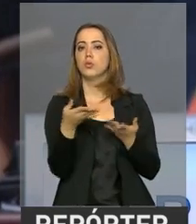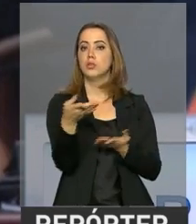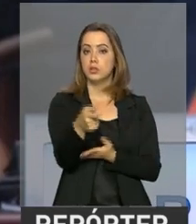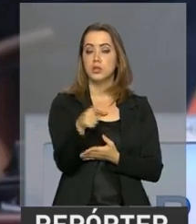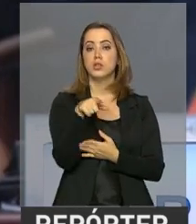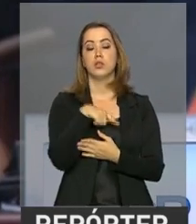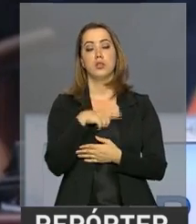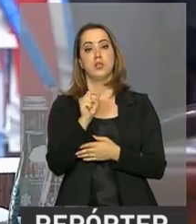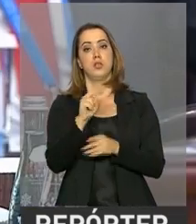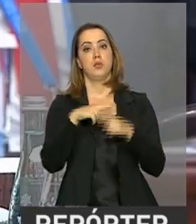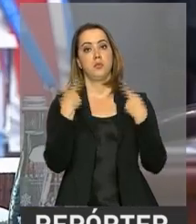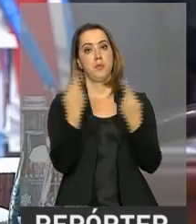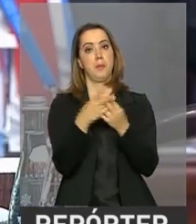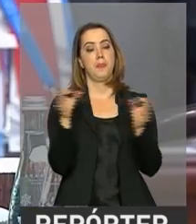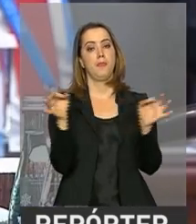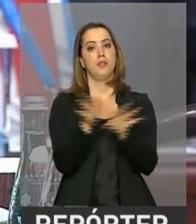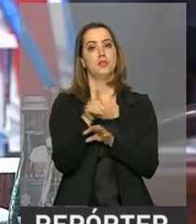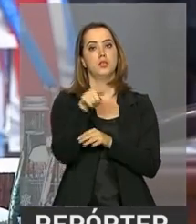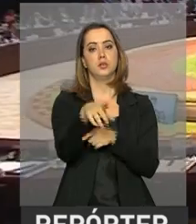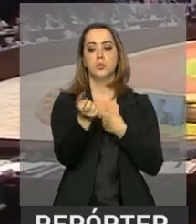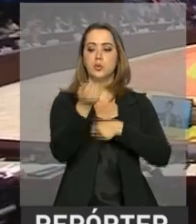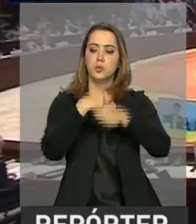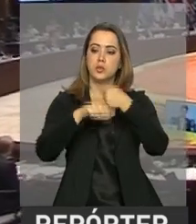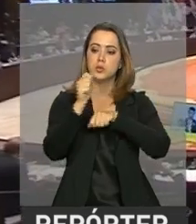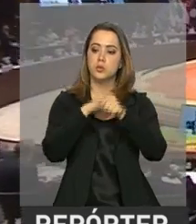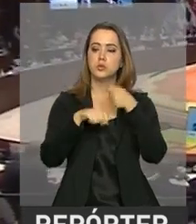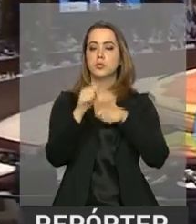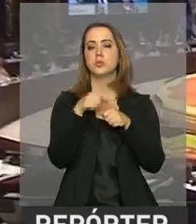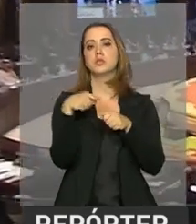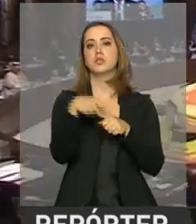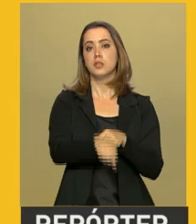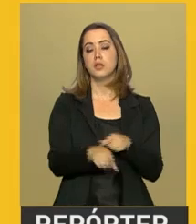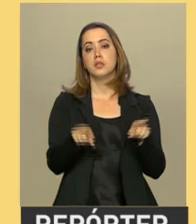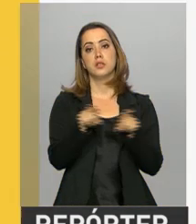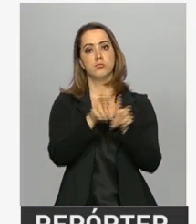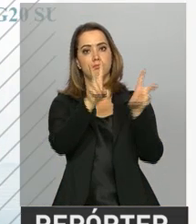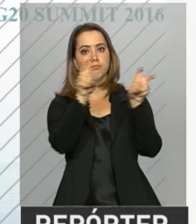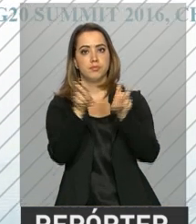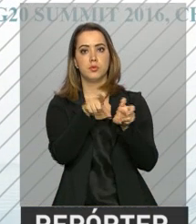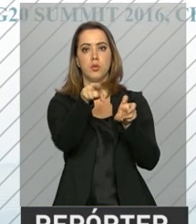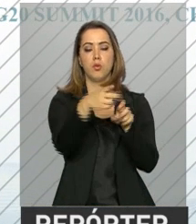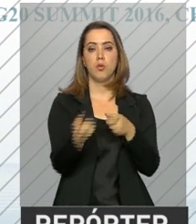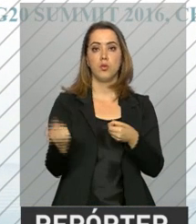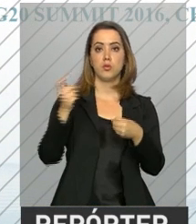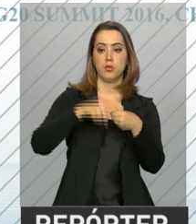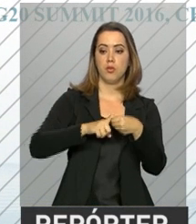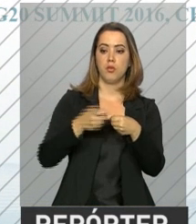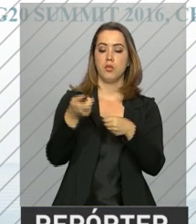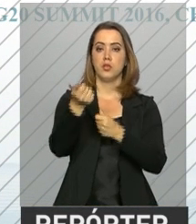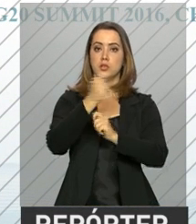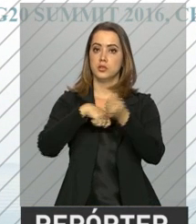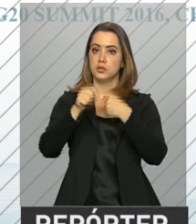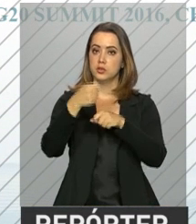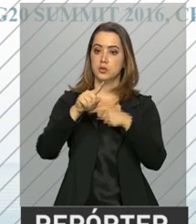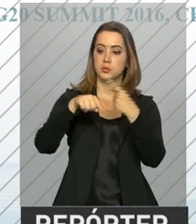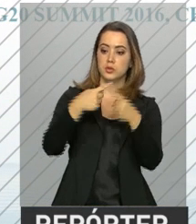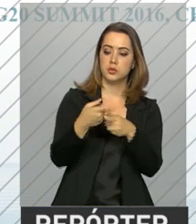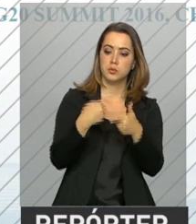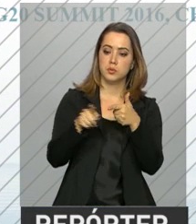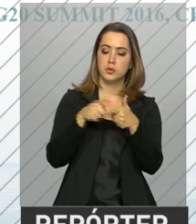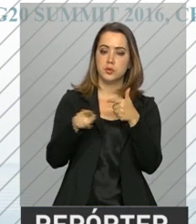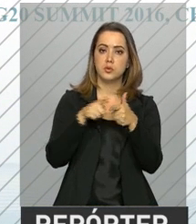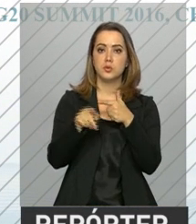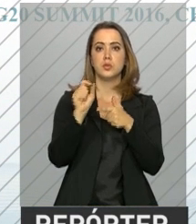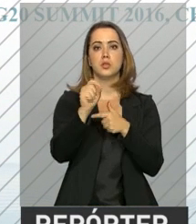A reunião chegou ao fim com os temas econômicos no centro dos debates: a recuperação pós-crise de 2008,